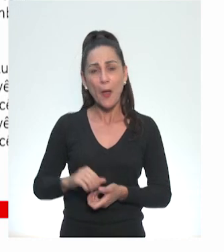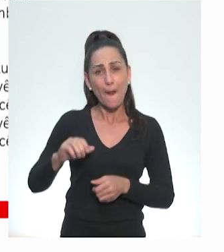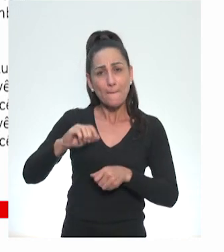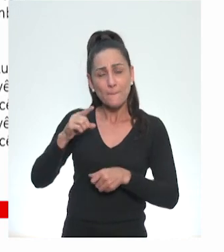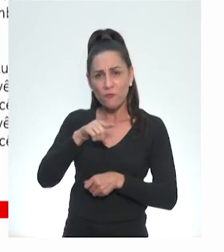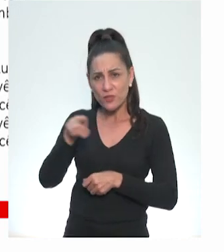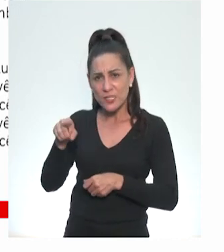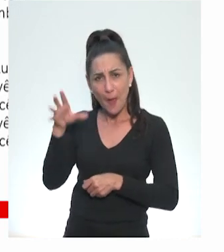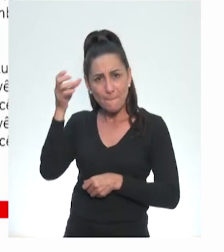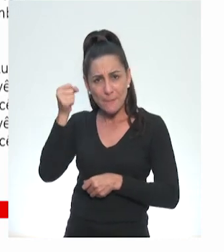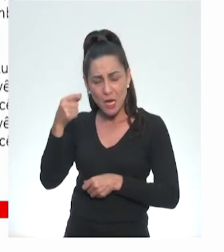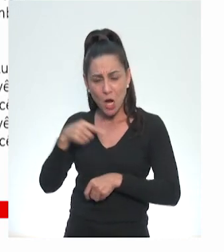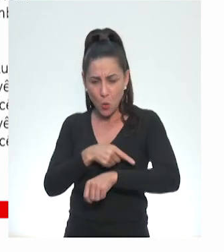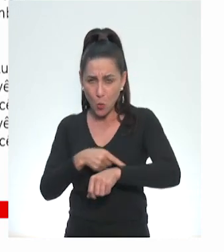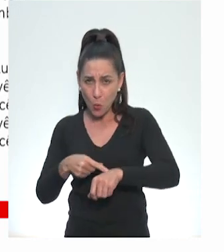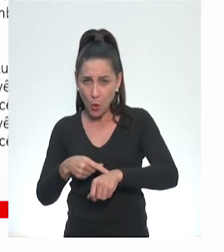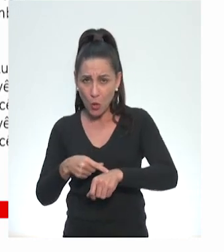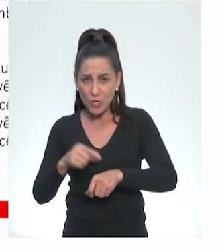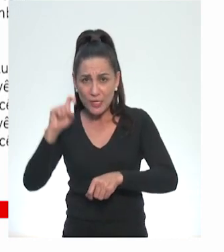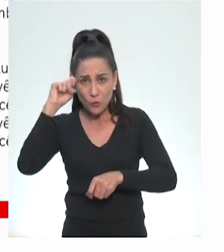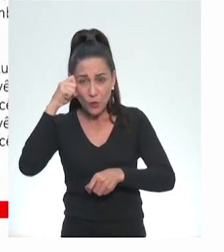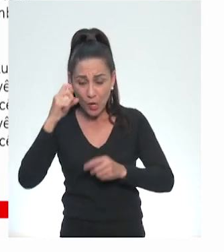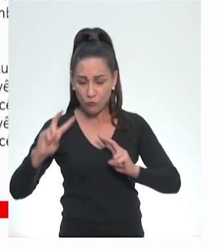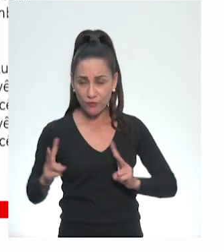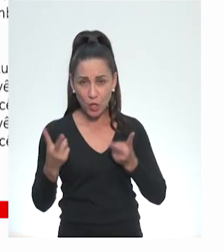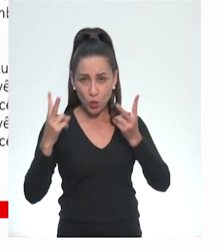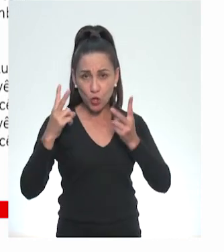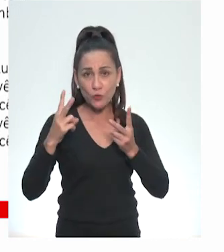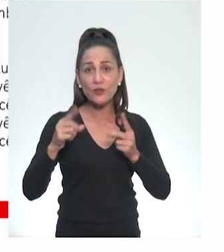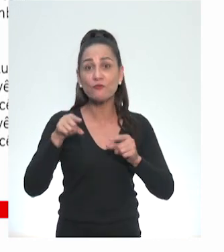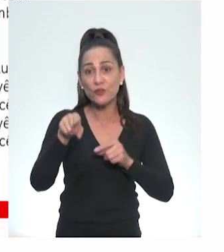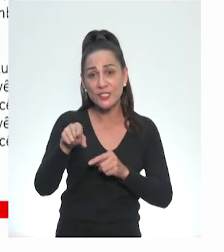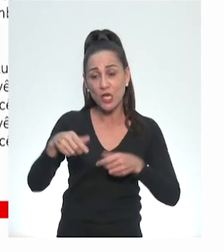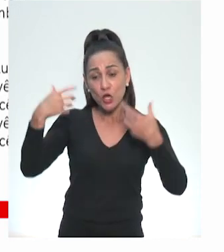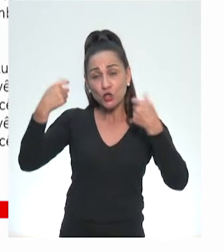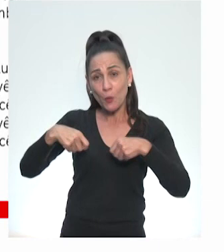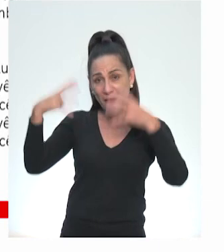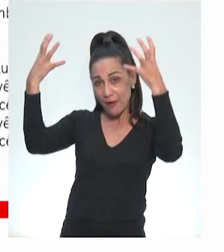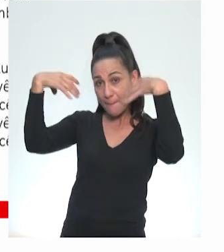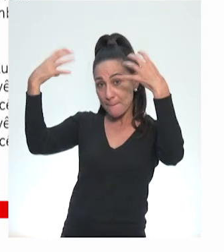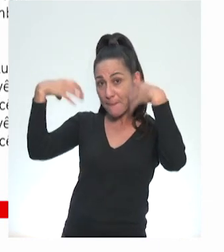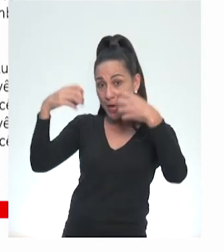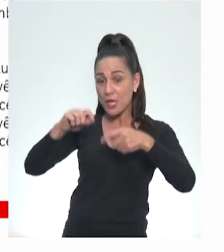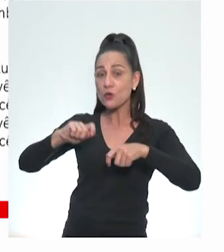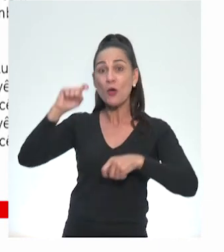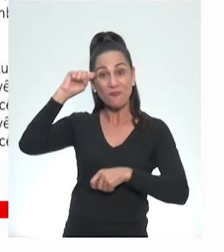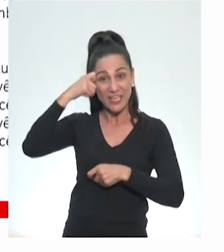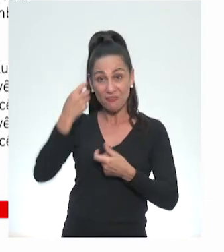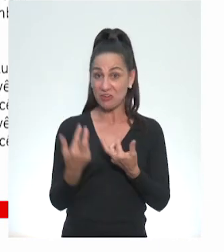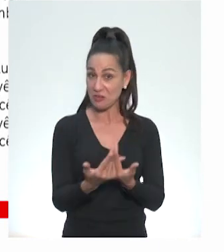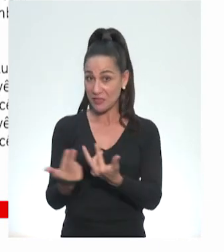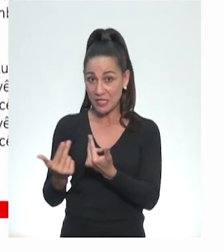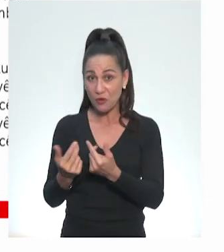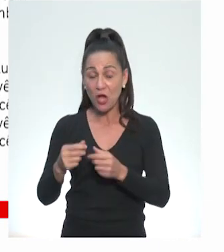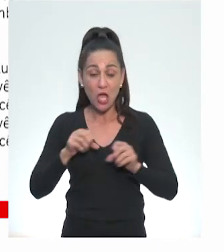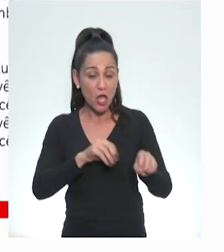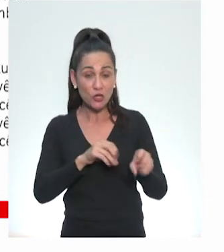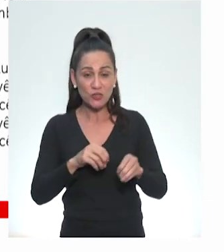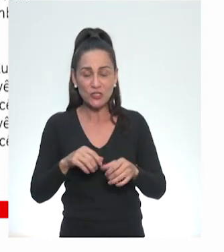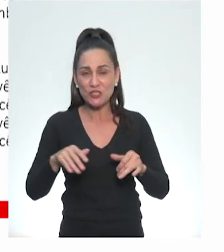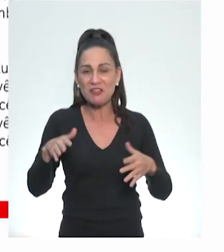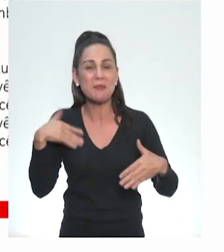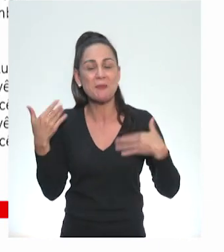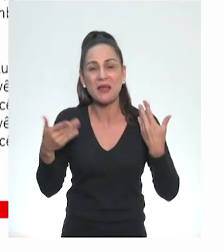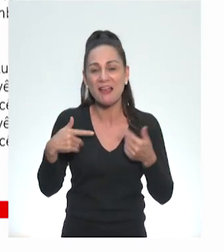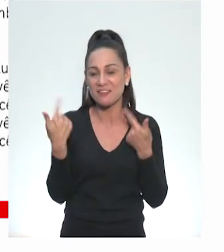Branco, se você soubesse o valor que o negrão tem, tu tomava banho de piche, ficava bem negrão também. Eu não lhe ensino minha